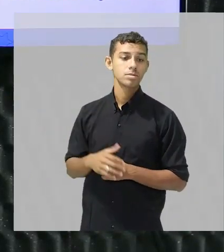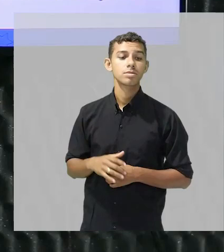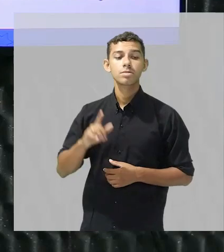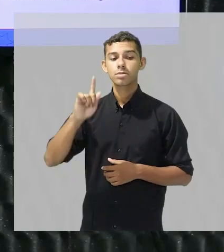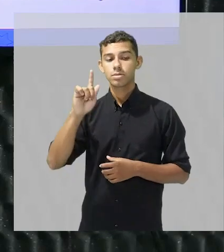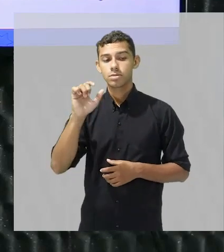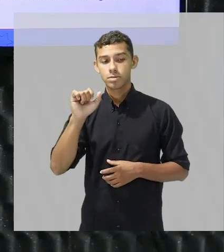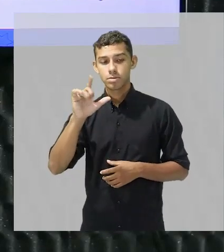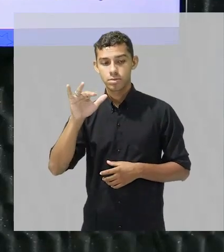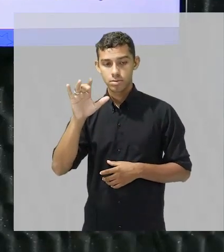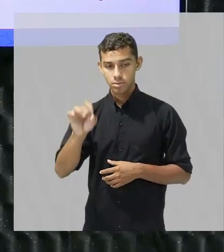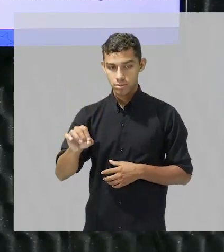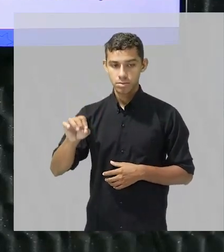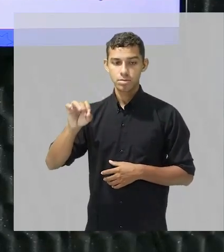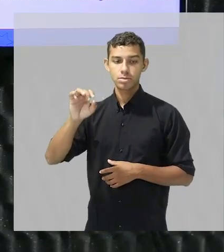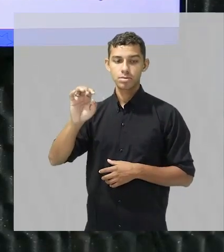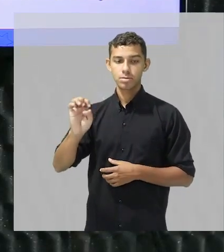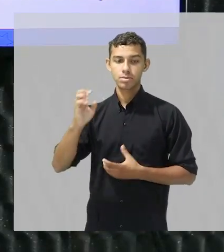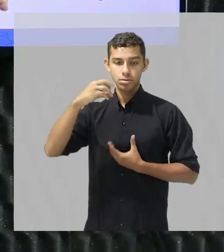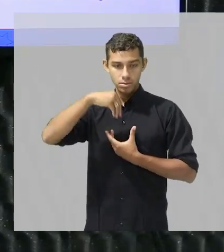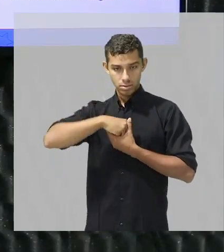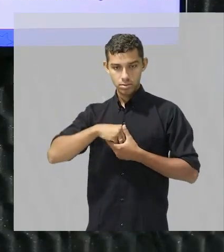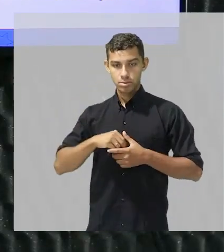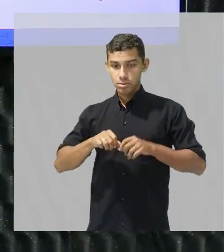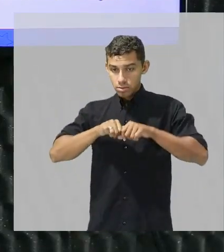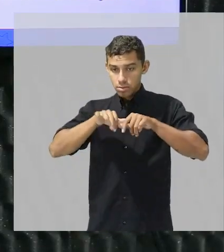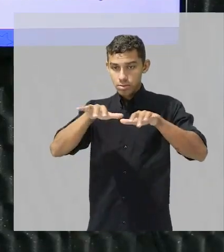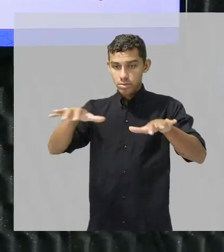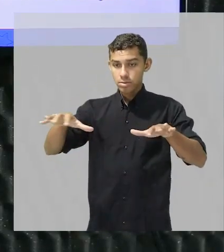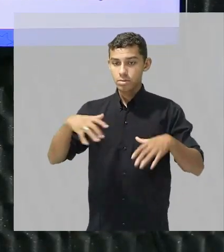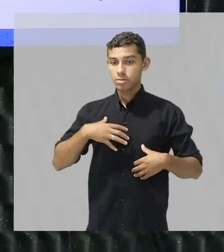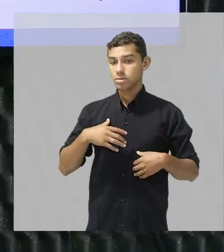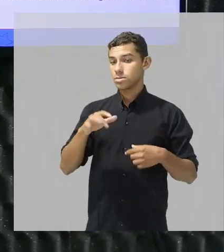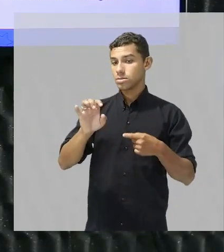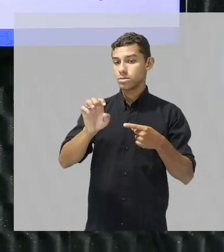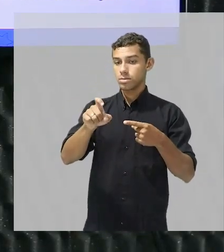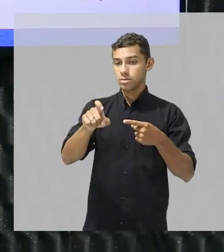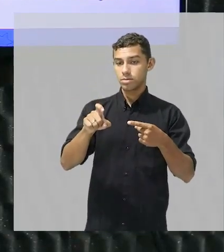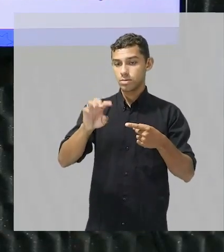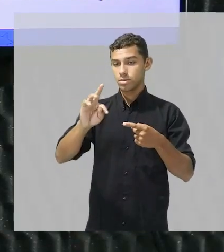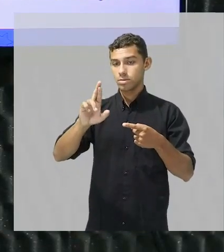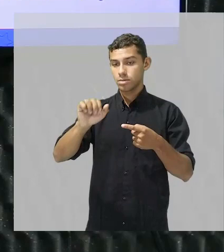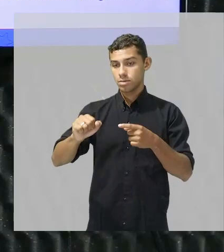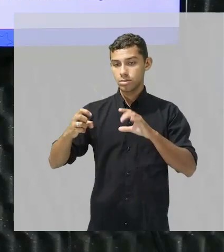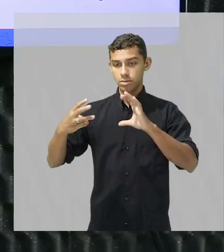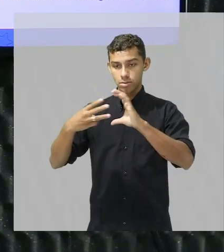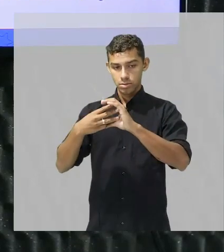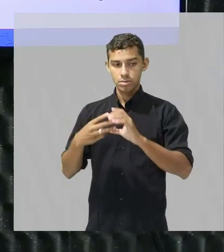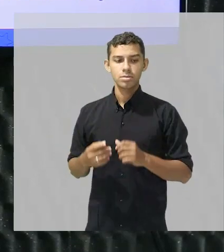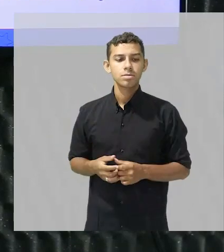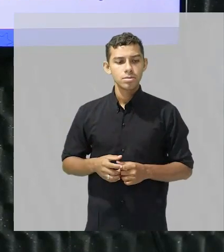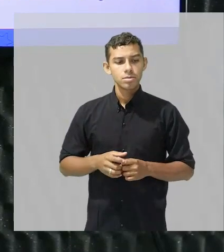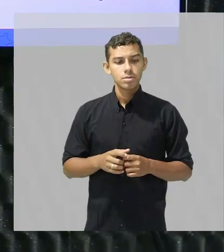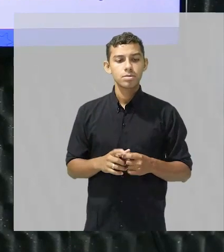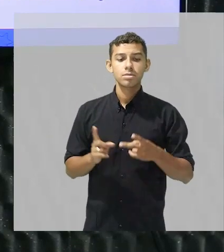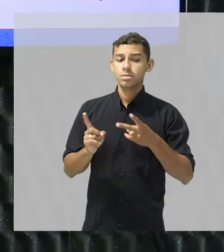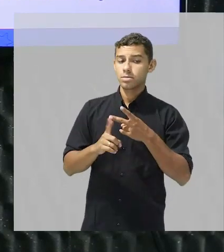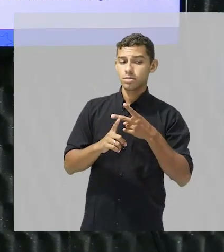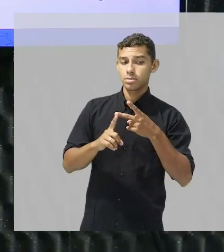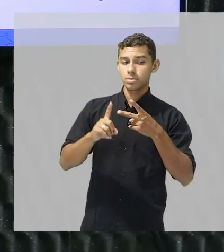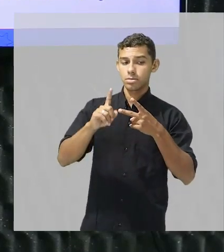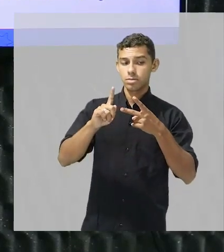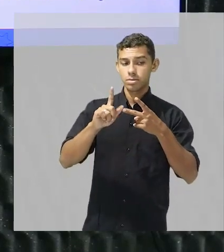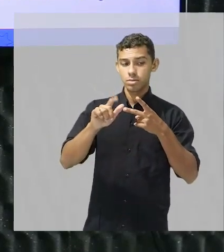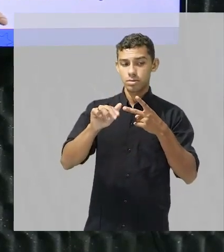glândulas endócrinas liberam substâncias no meio extracelular. E as glândulas...